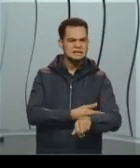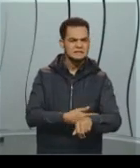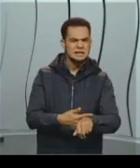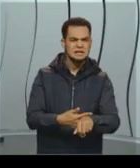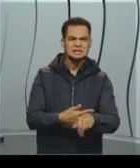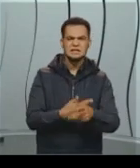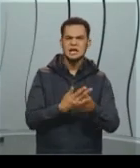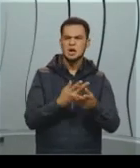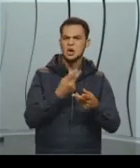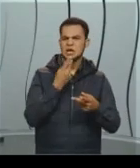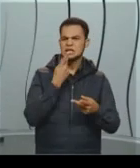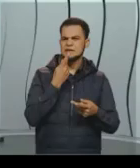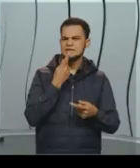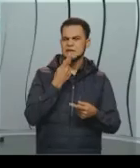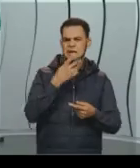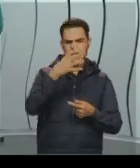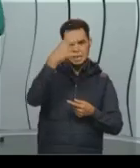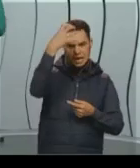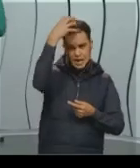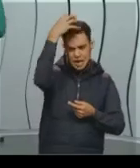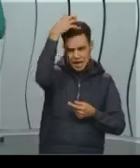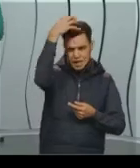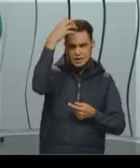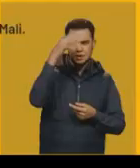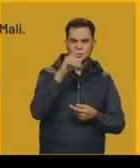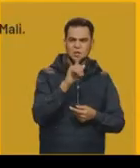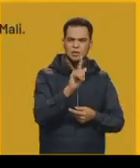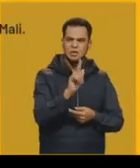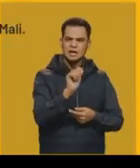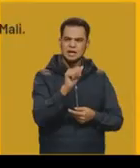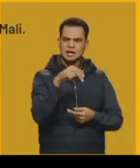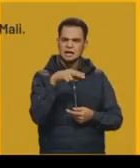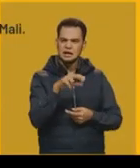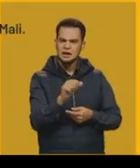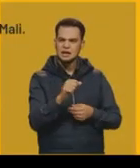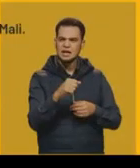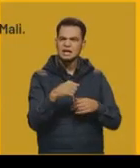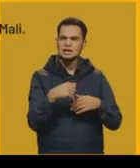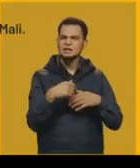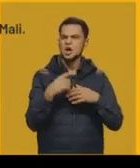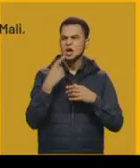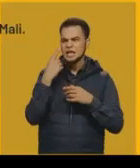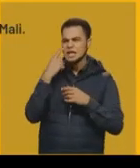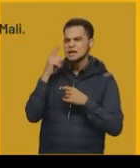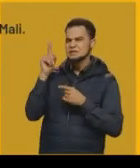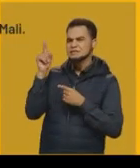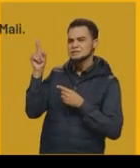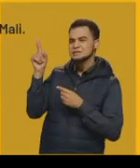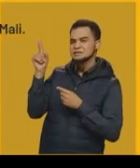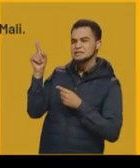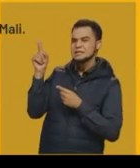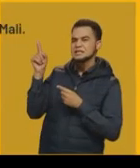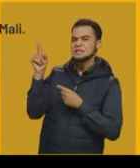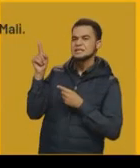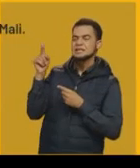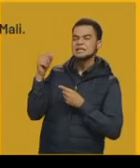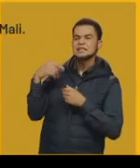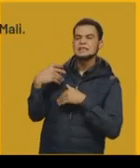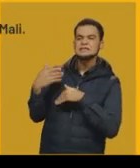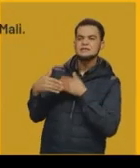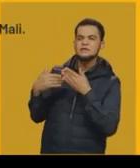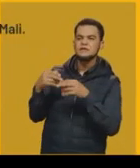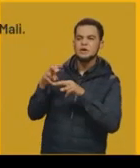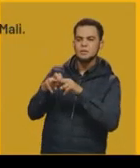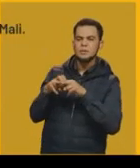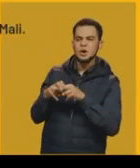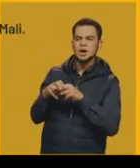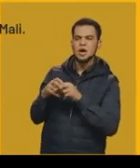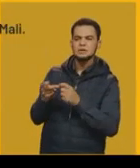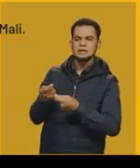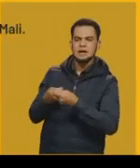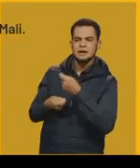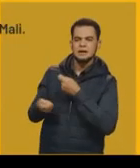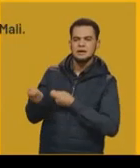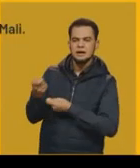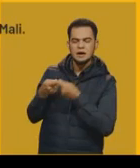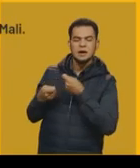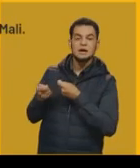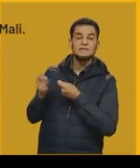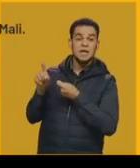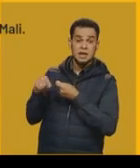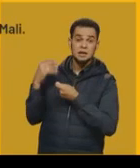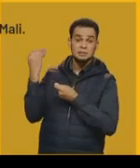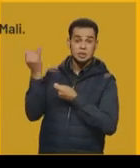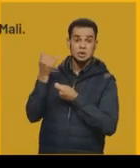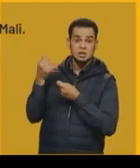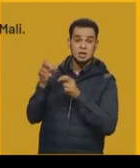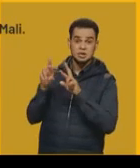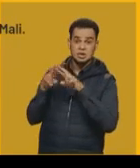reinos, como o reino de Gana, que é um reino que se desenvolveu muito por meio de atividades comerciais que eram muito importantes para esses reinos, né?